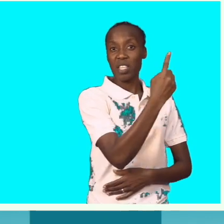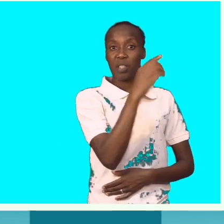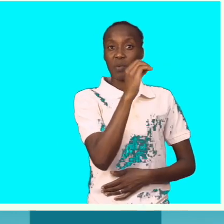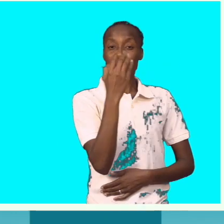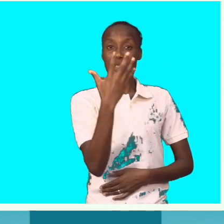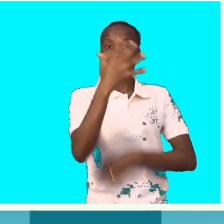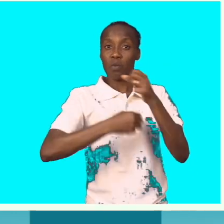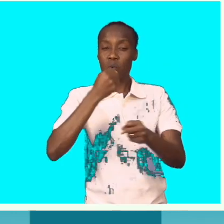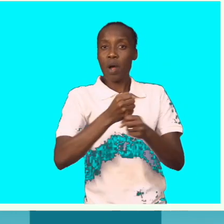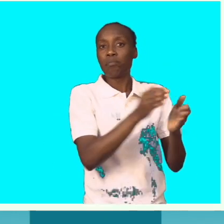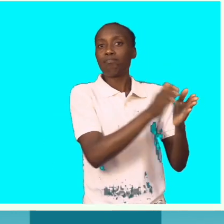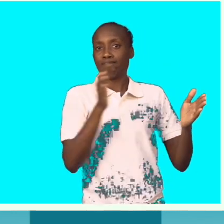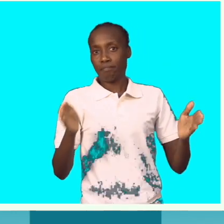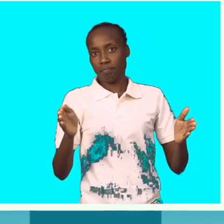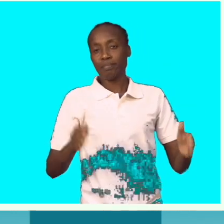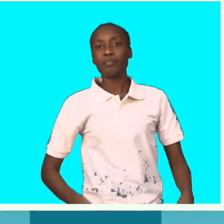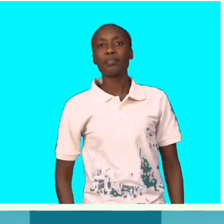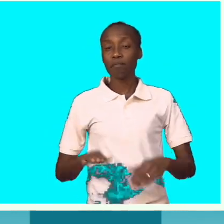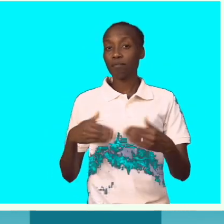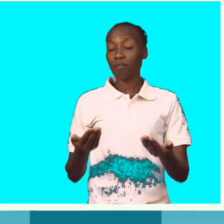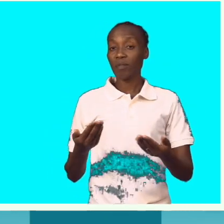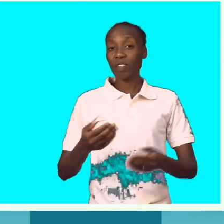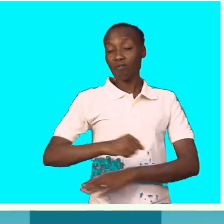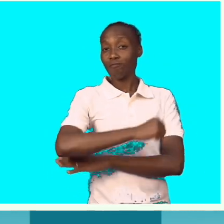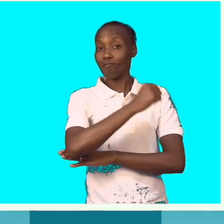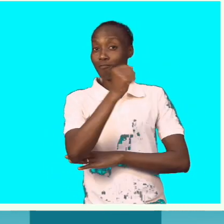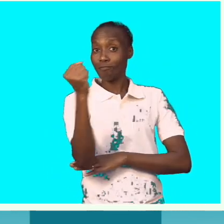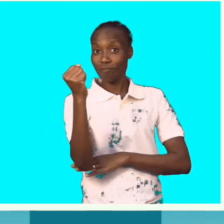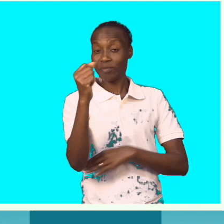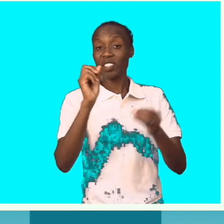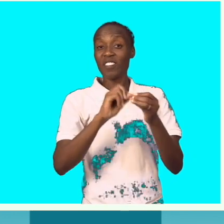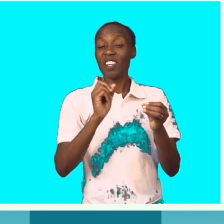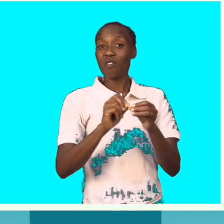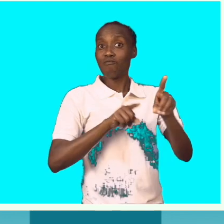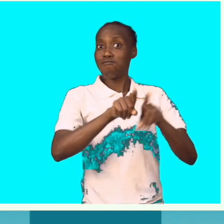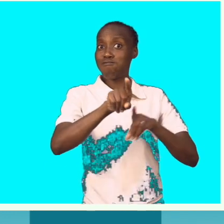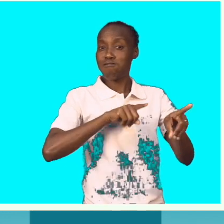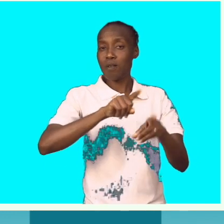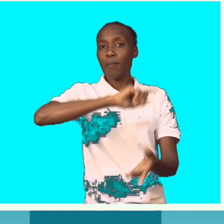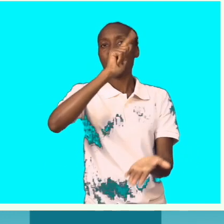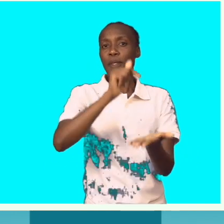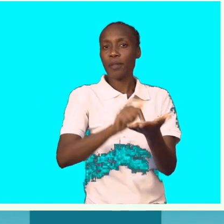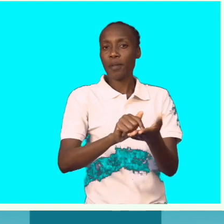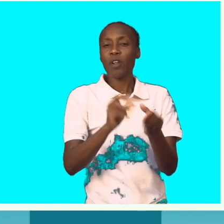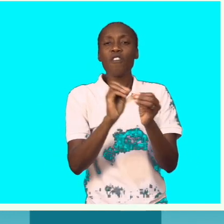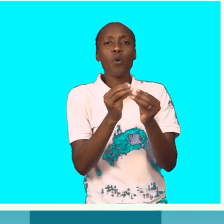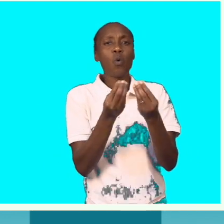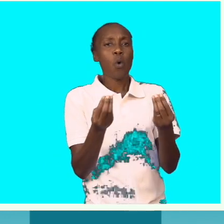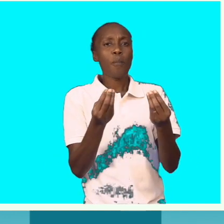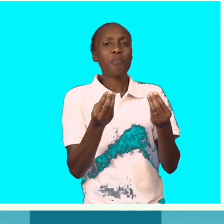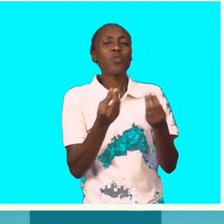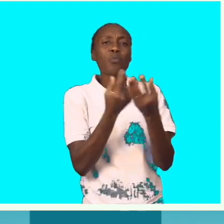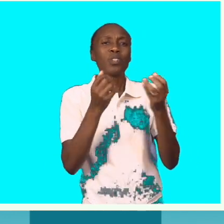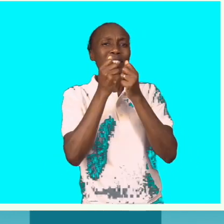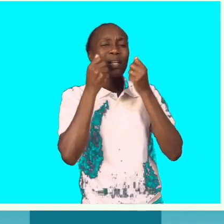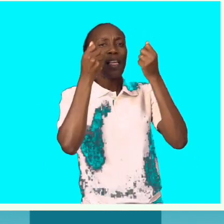à prova máxima do futebol nacional. Alcançar o campeonato da cidade, como os demais são